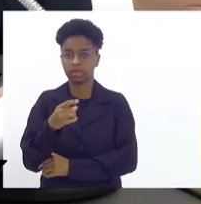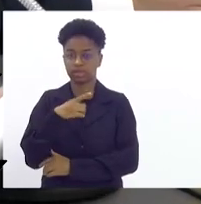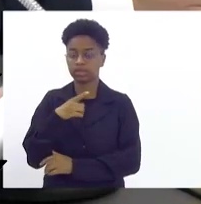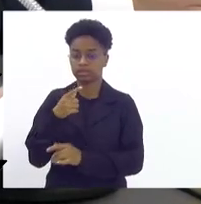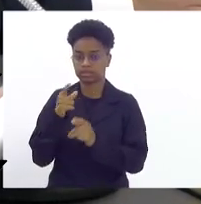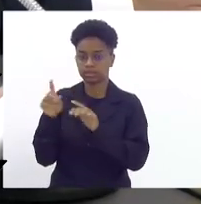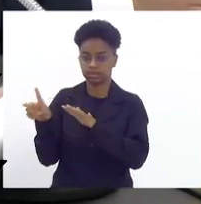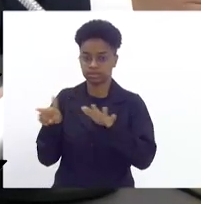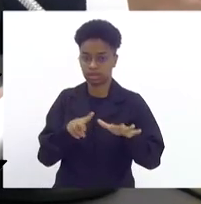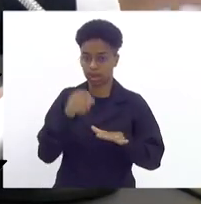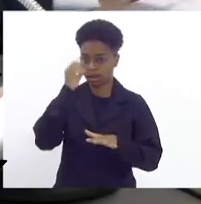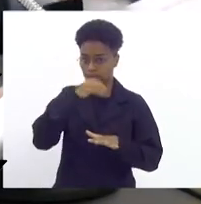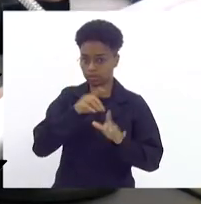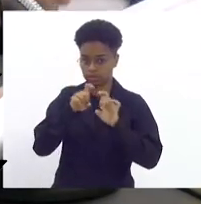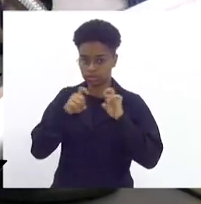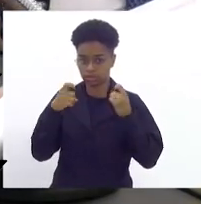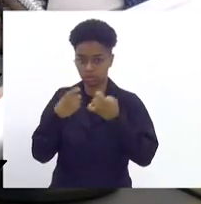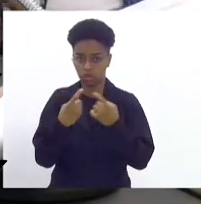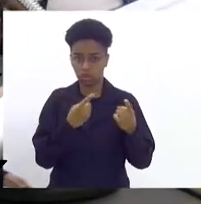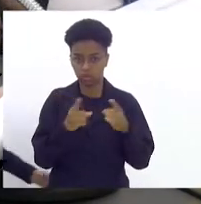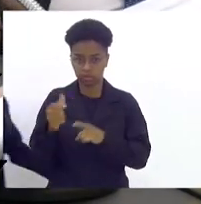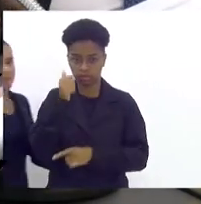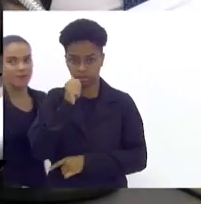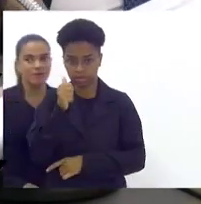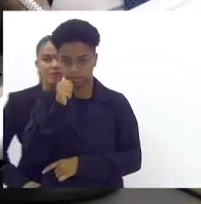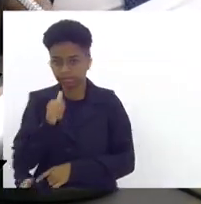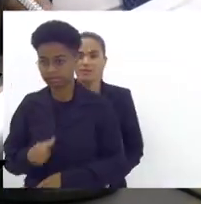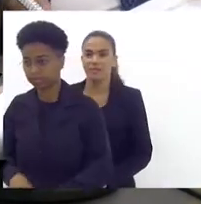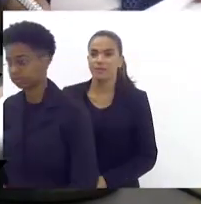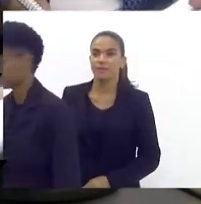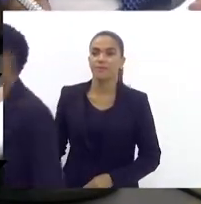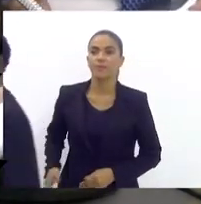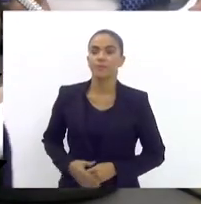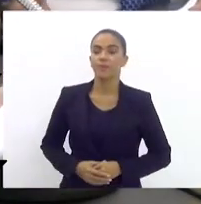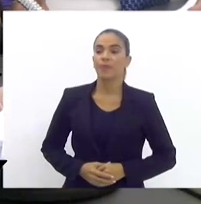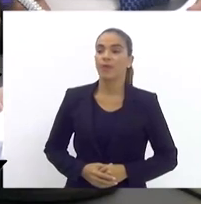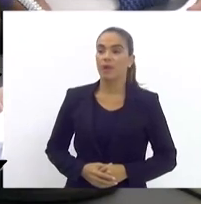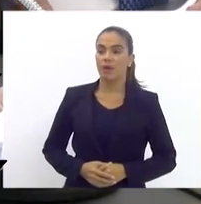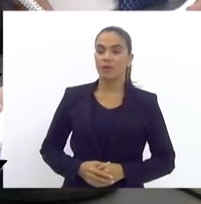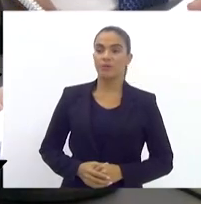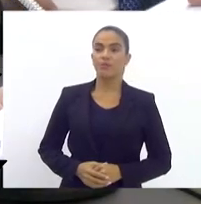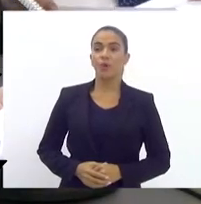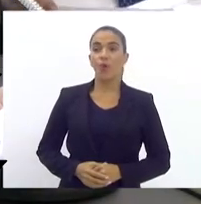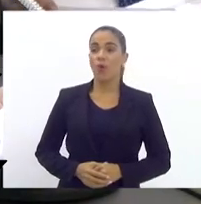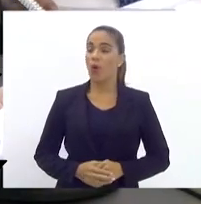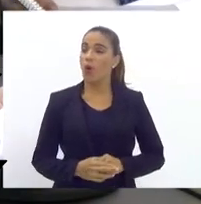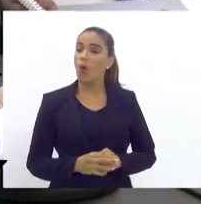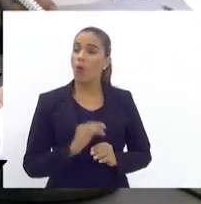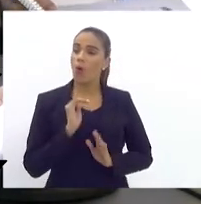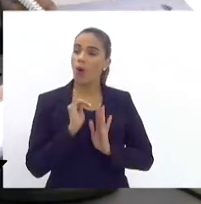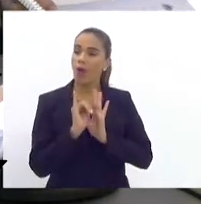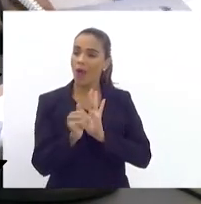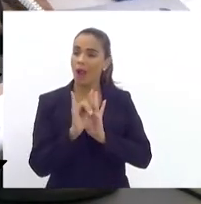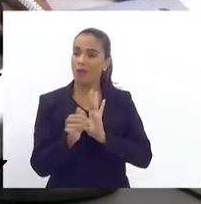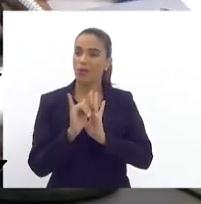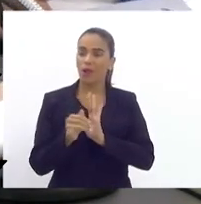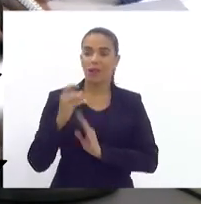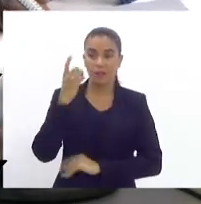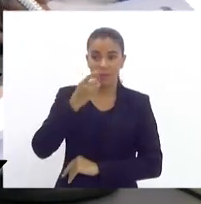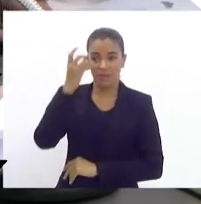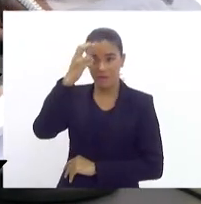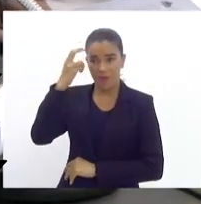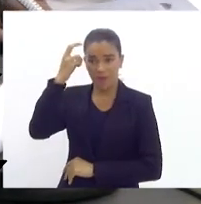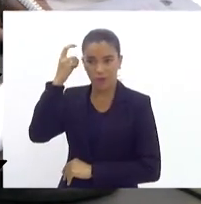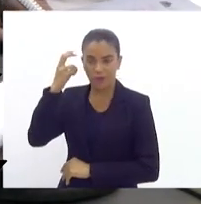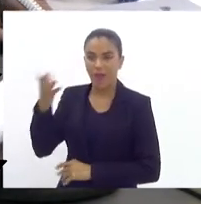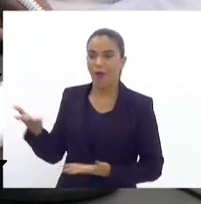violência contra a mulher nas escolas do Rio de Janeiro. O relator, a deputada Verônica, a